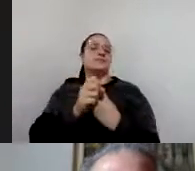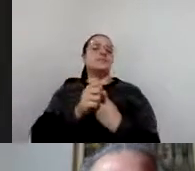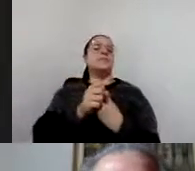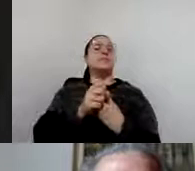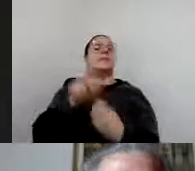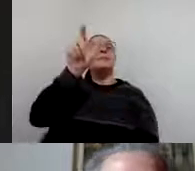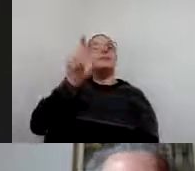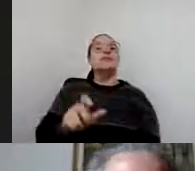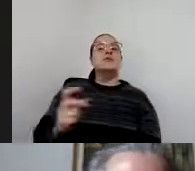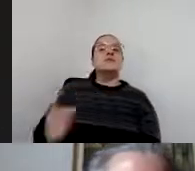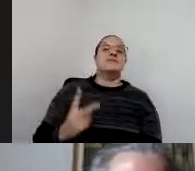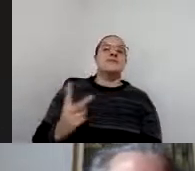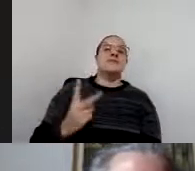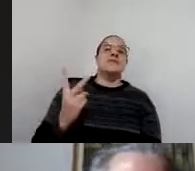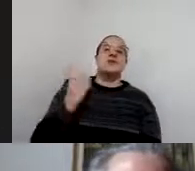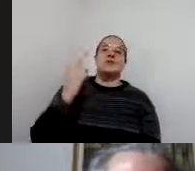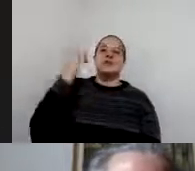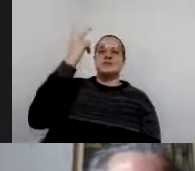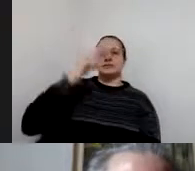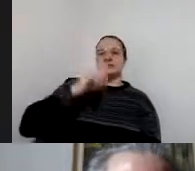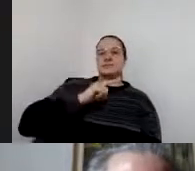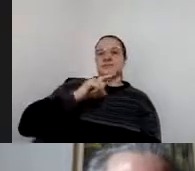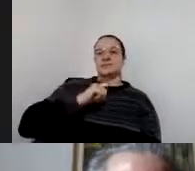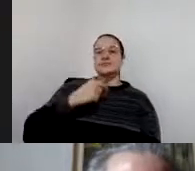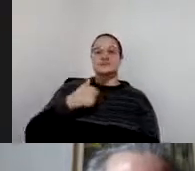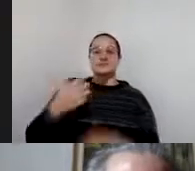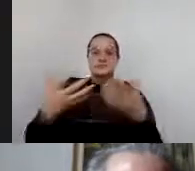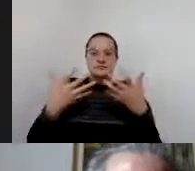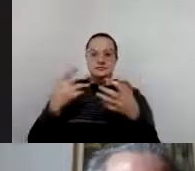ser humano. Eu quero, na realidade, aqui resgatar,